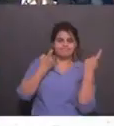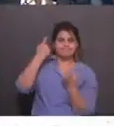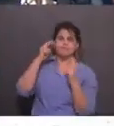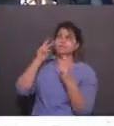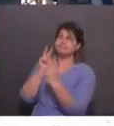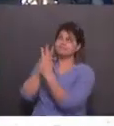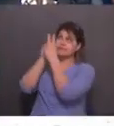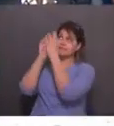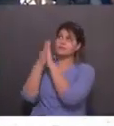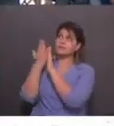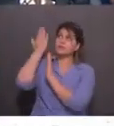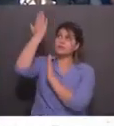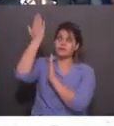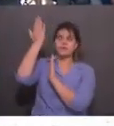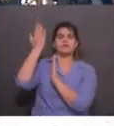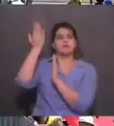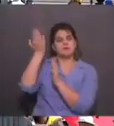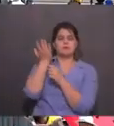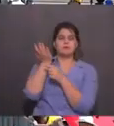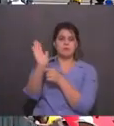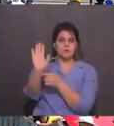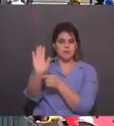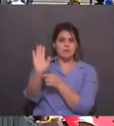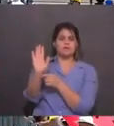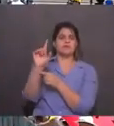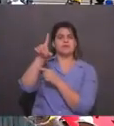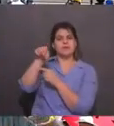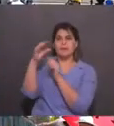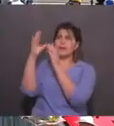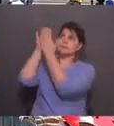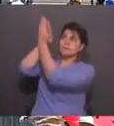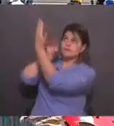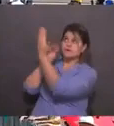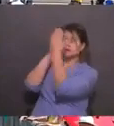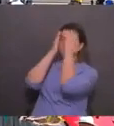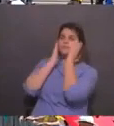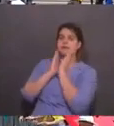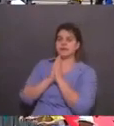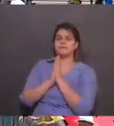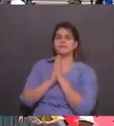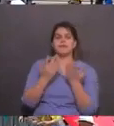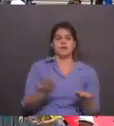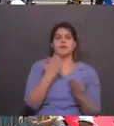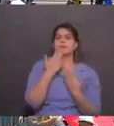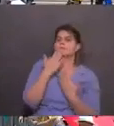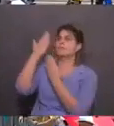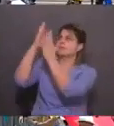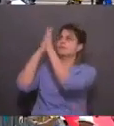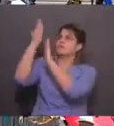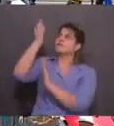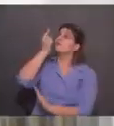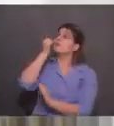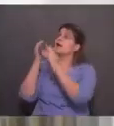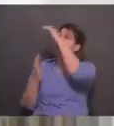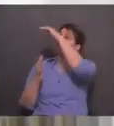a exemplo e sob o modelo de Maria. Peço a Deus, o Pai do Céu, que as